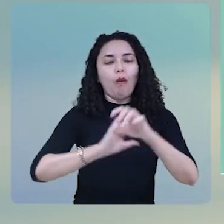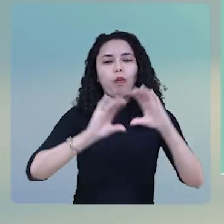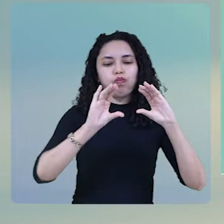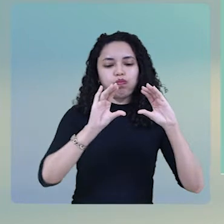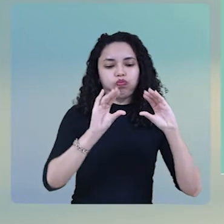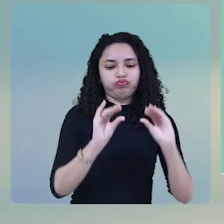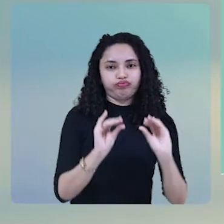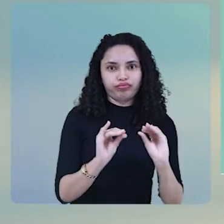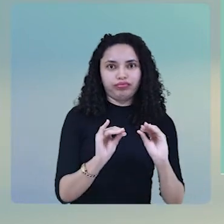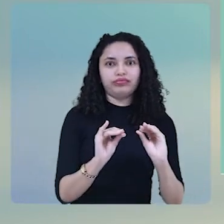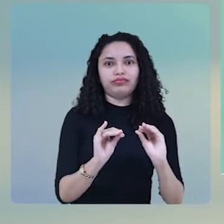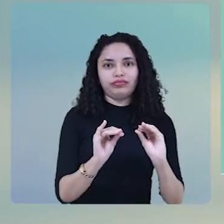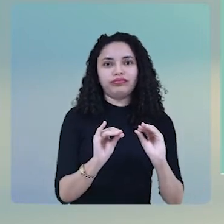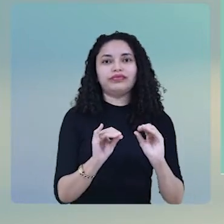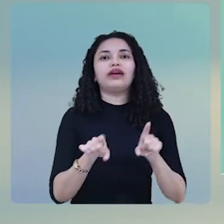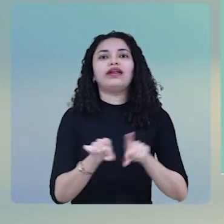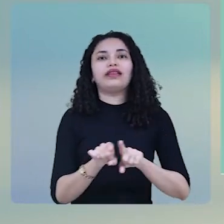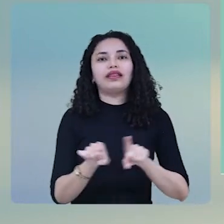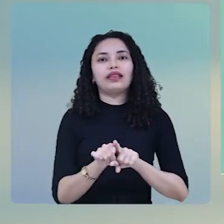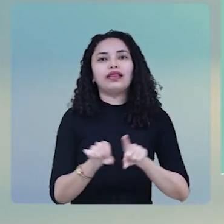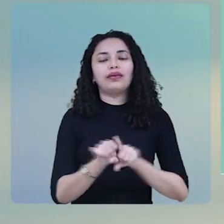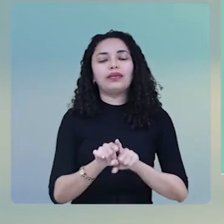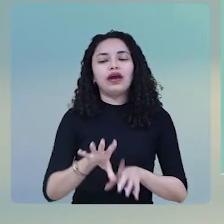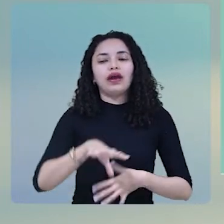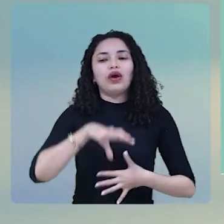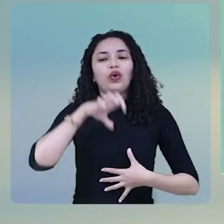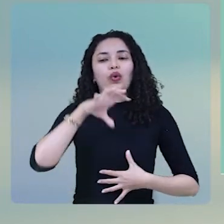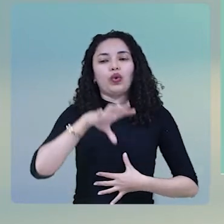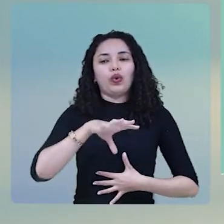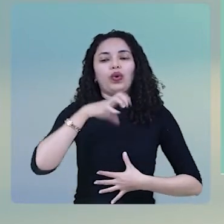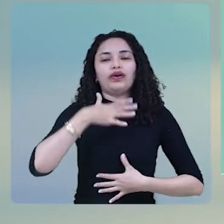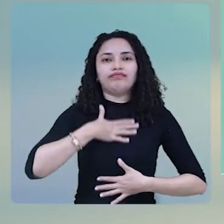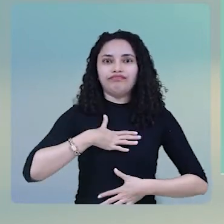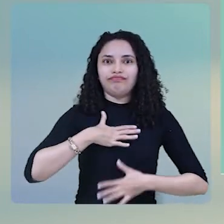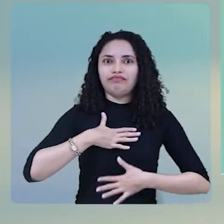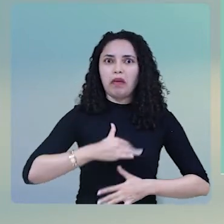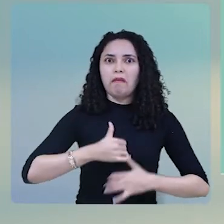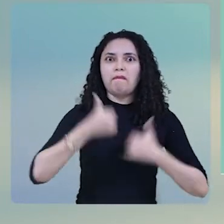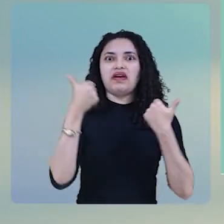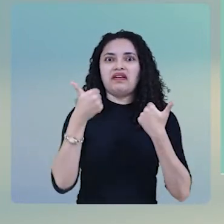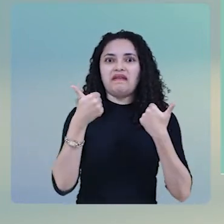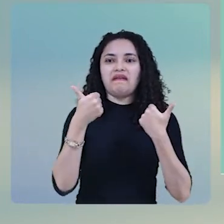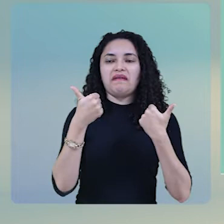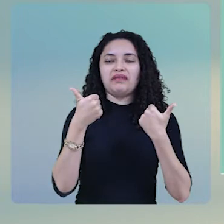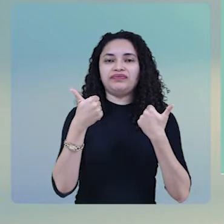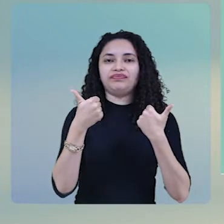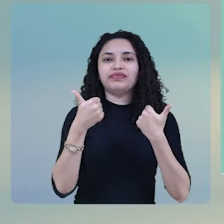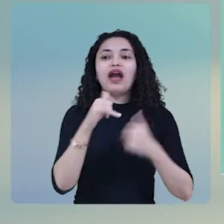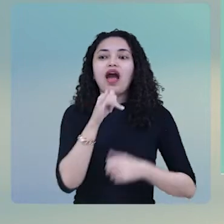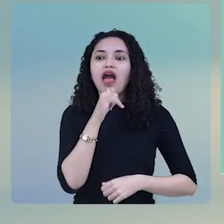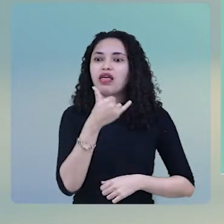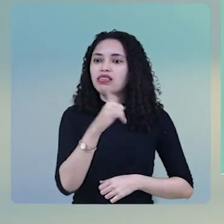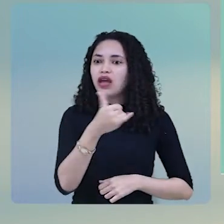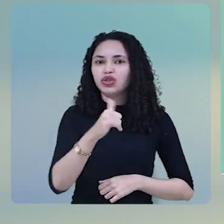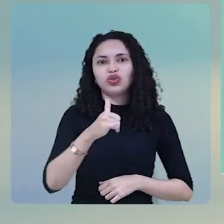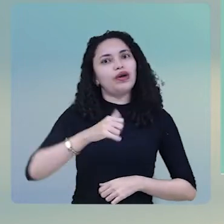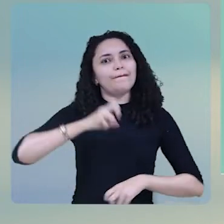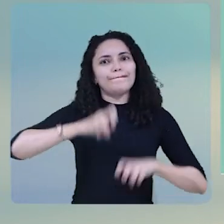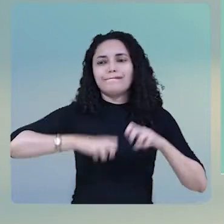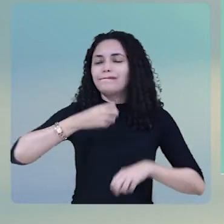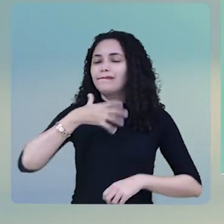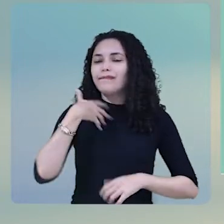ele melhora a minha aptidão cardiorrespiratória, cardiovascular, eu vou gastar mais energia, eu vou